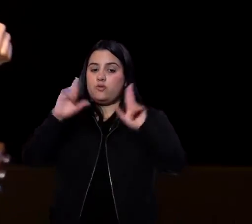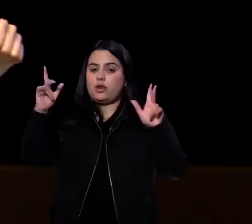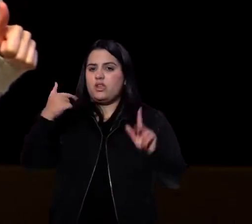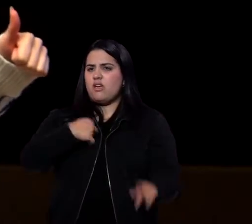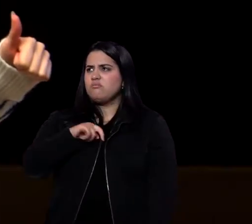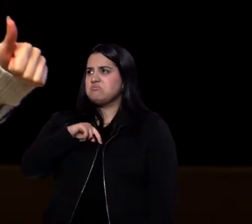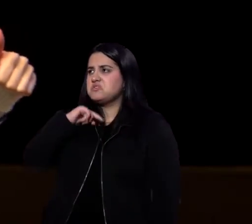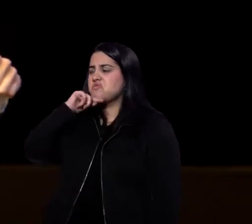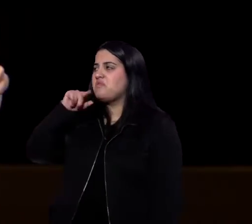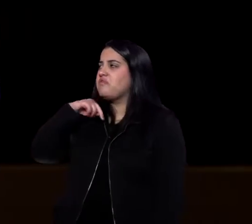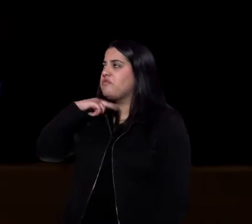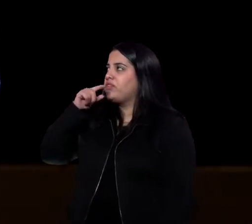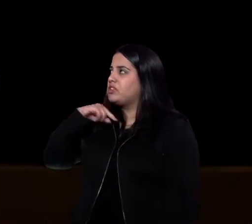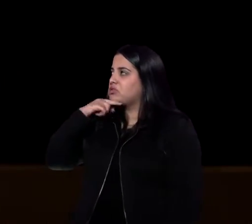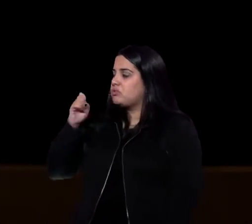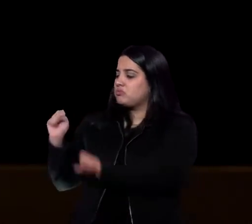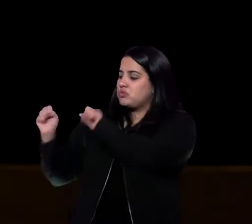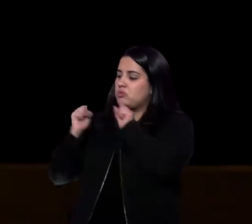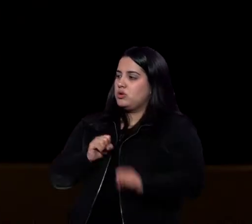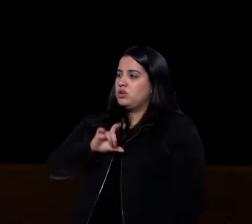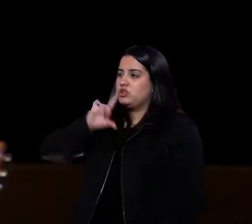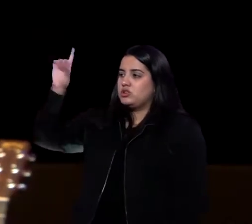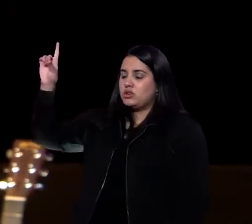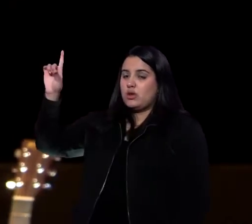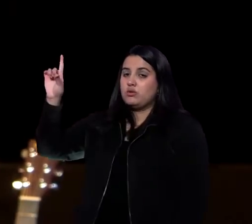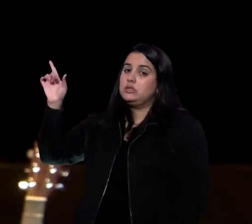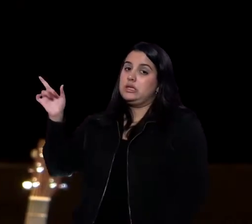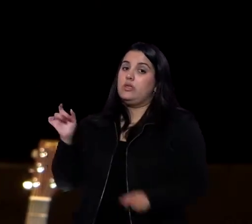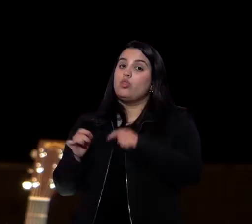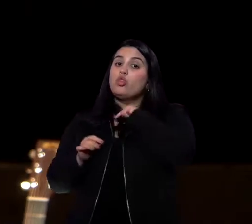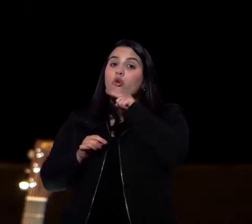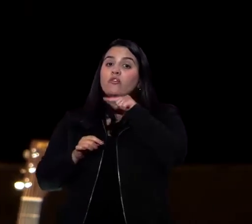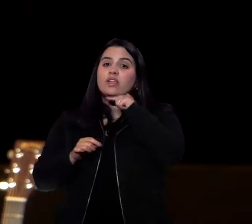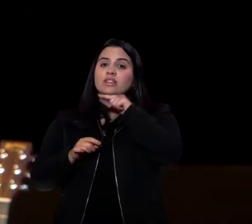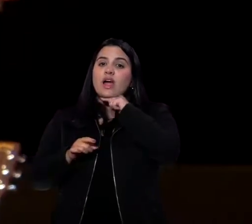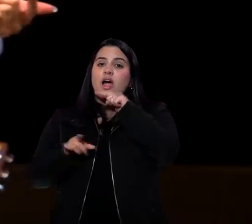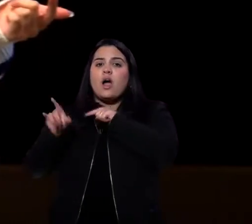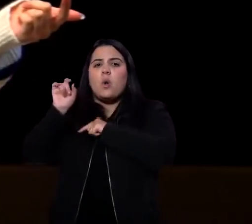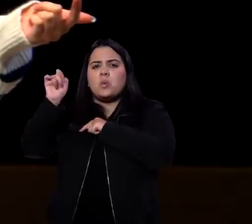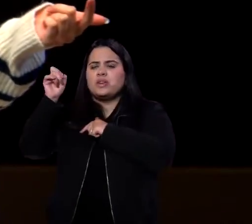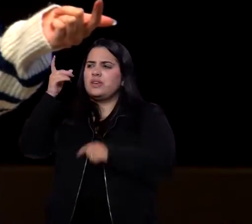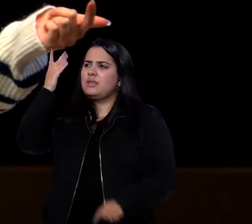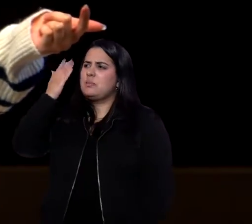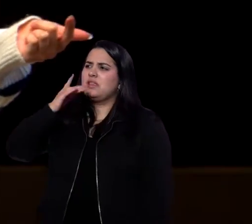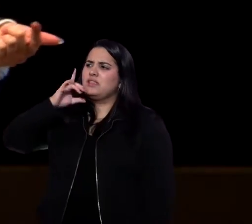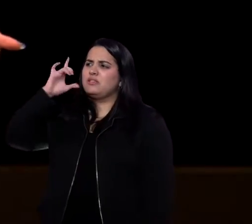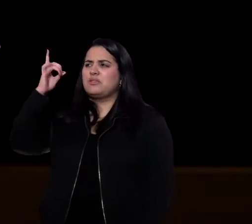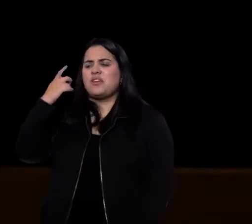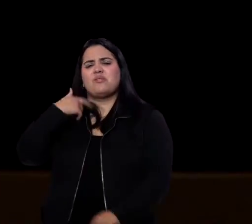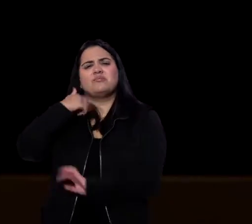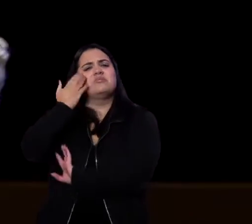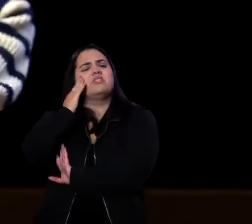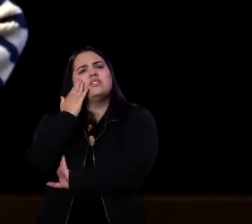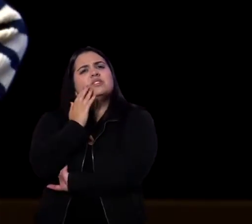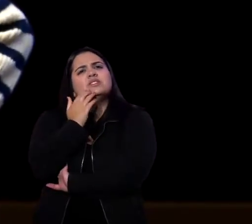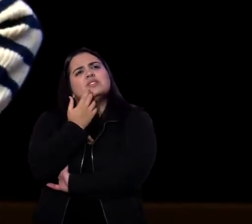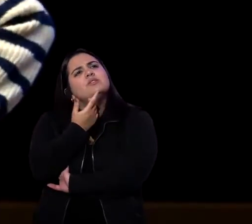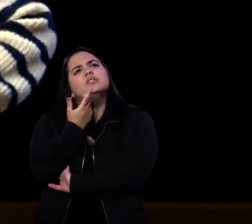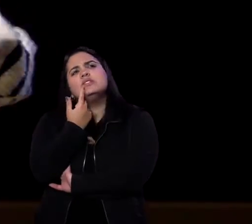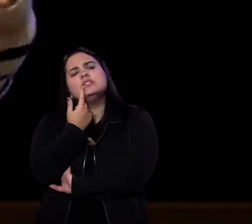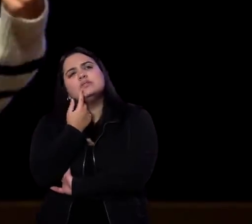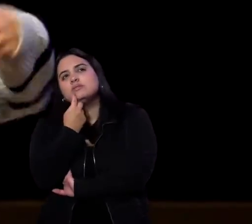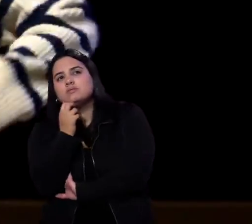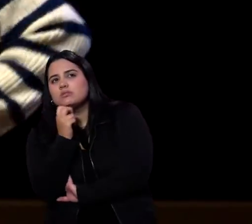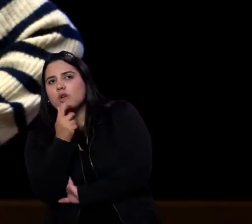poder de Deus e a gente duvidar do caráter de Deus. E eu lembro que eu nem entendi isso direito na hora. Eu fiquei,